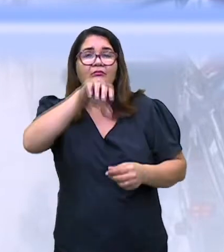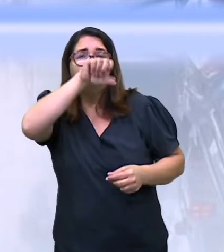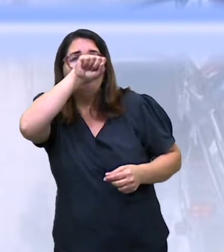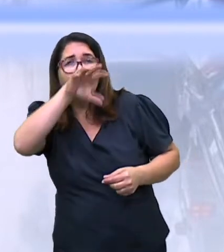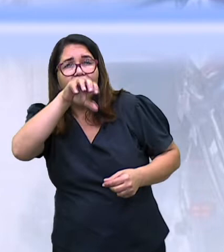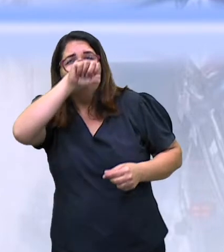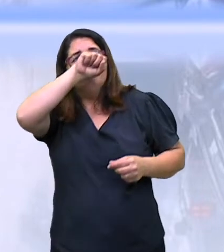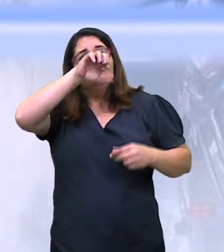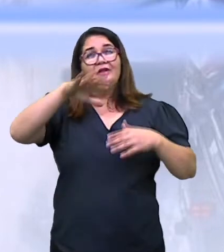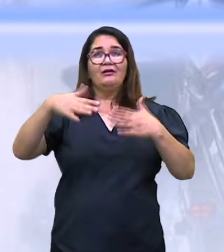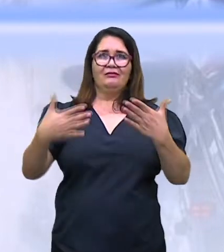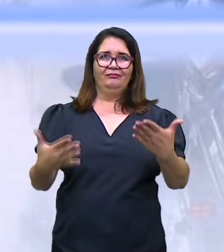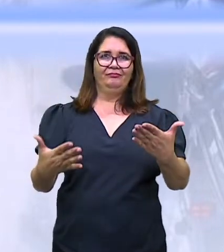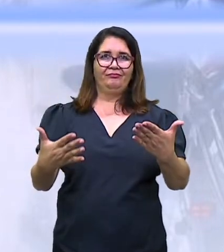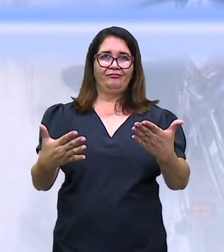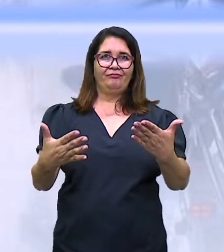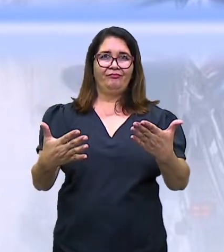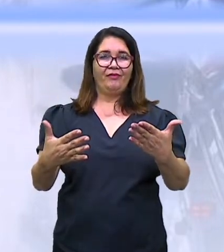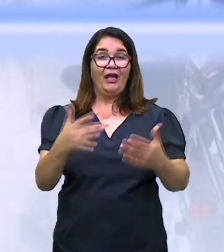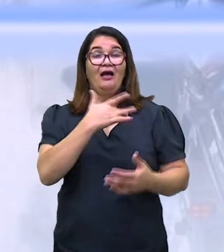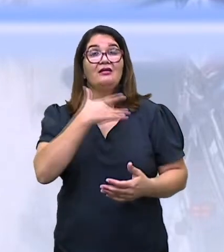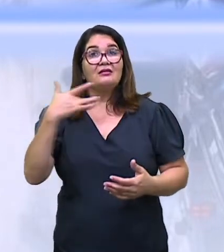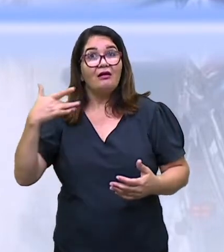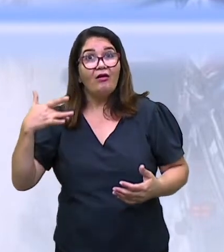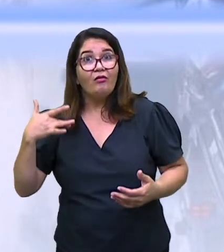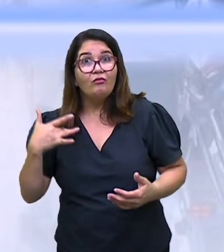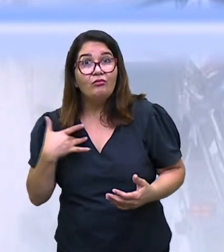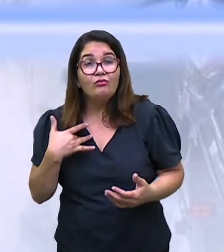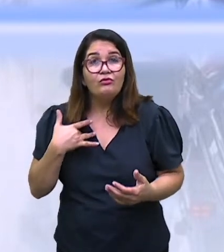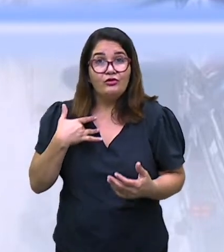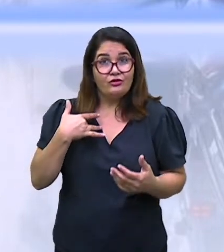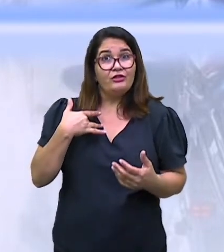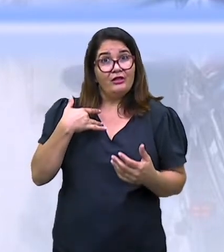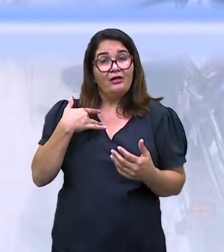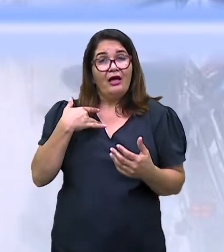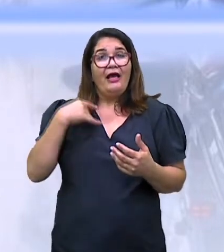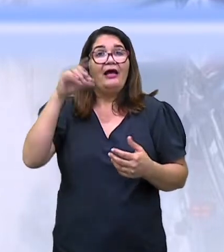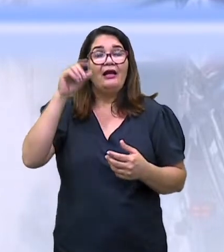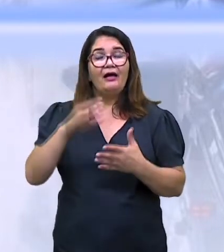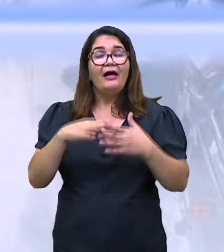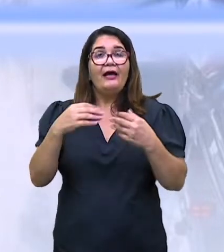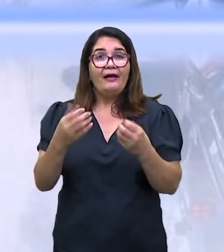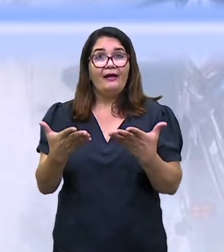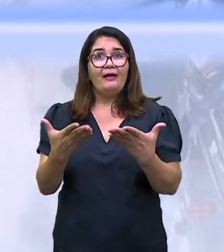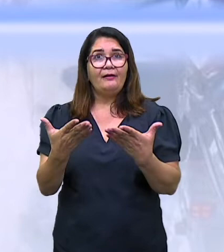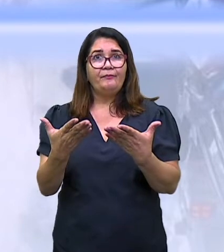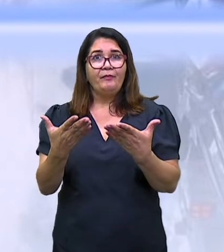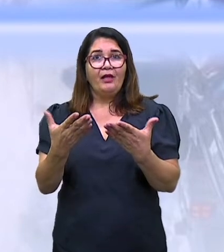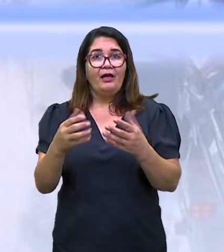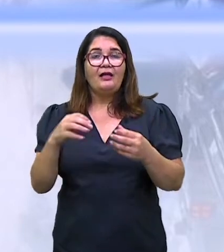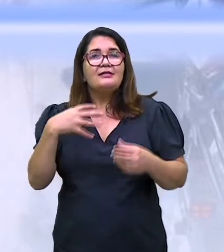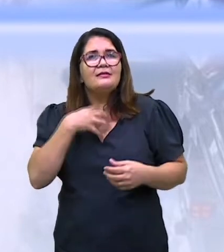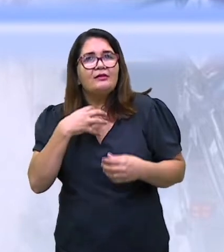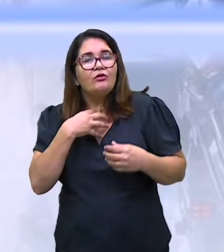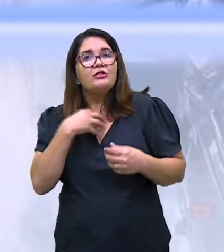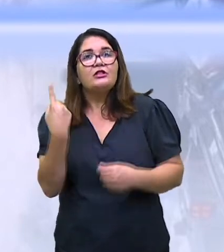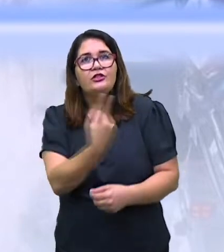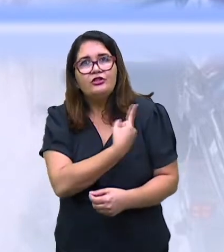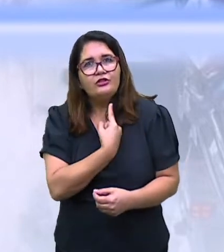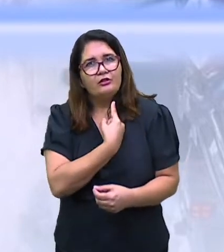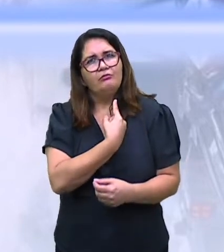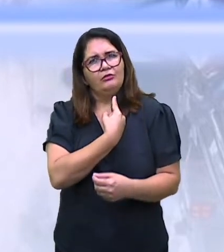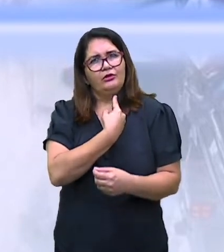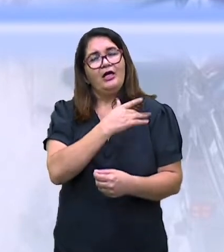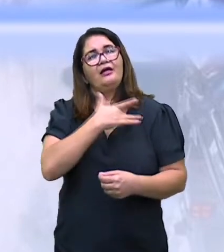gente pode evitar, né? Junta tudo, coloca na sacola, o lixeiro vai levar, né, para fazer a